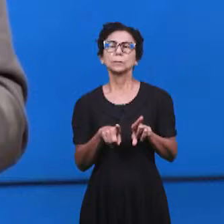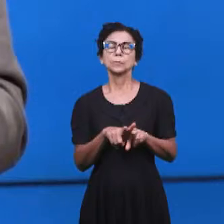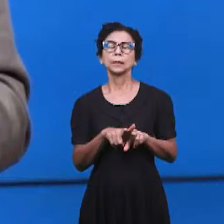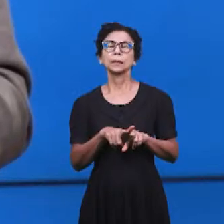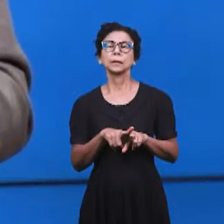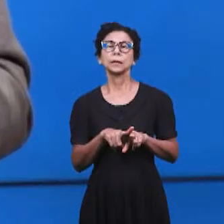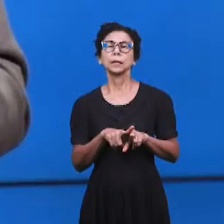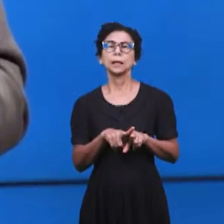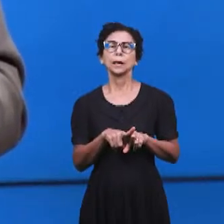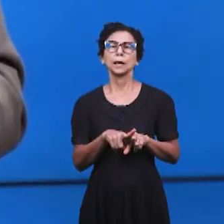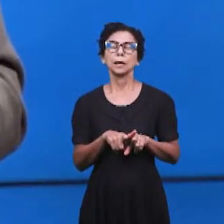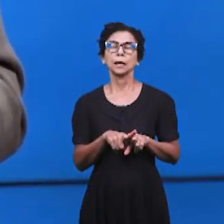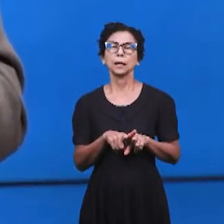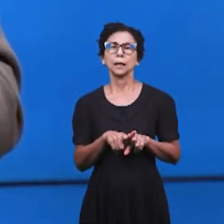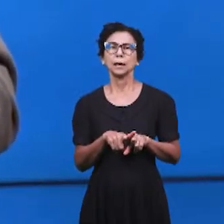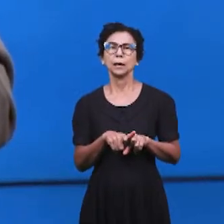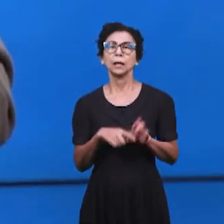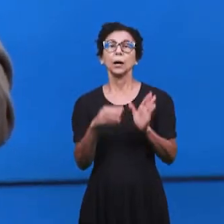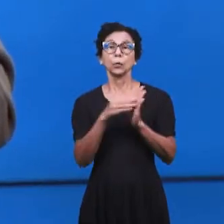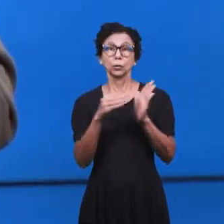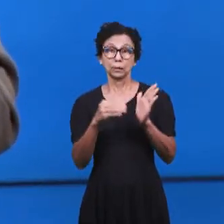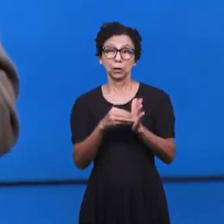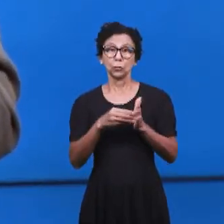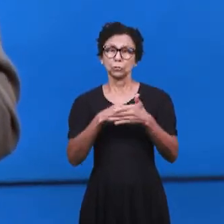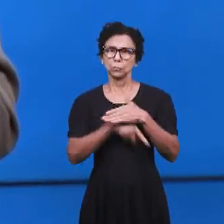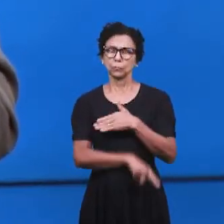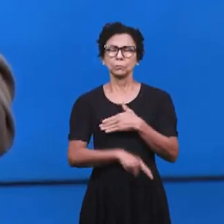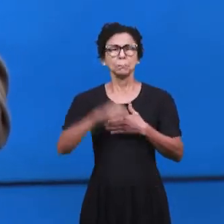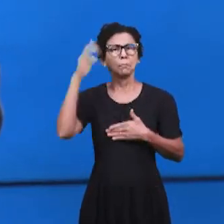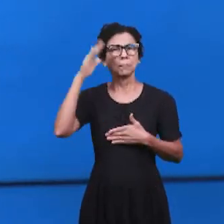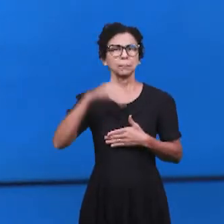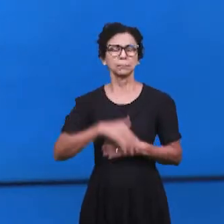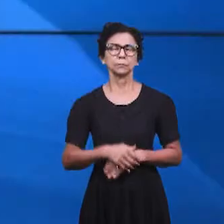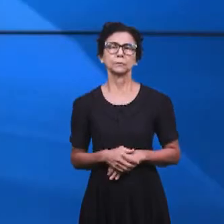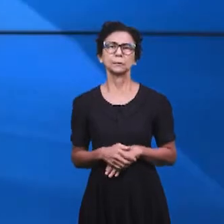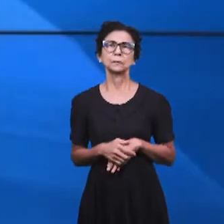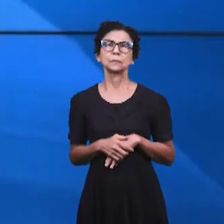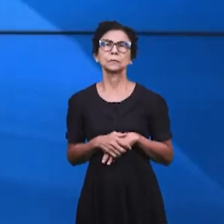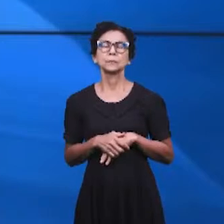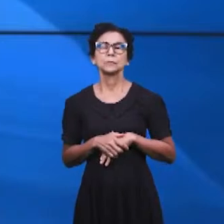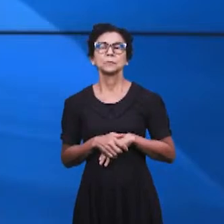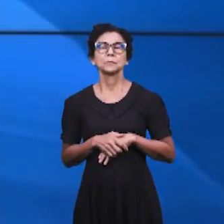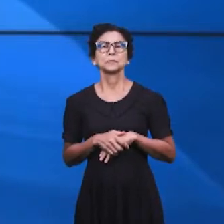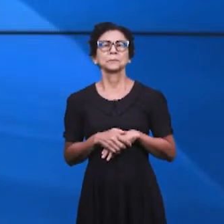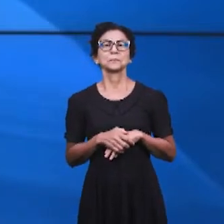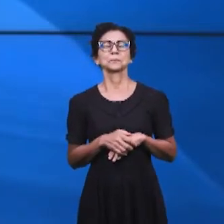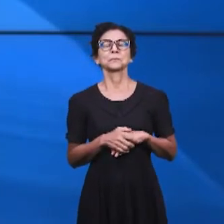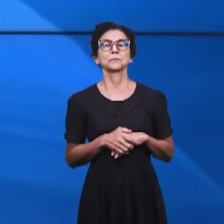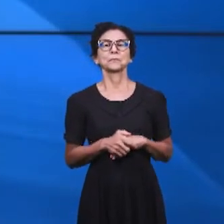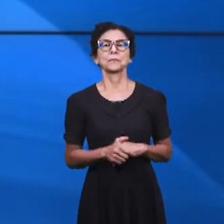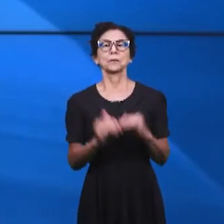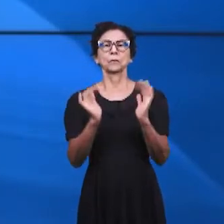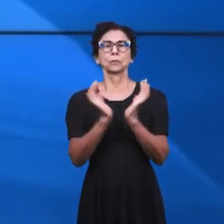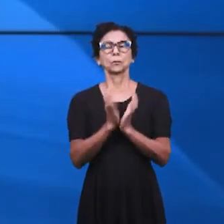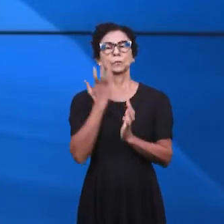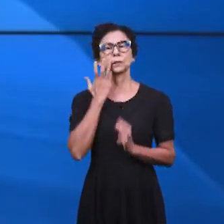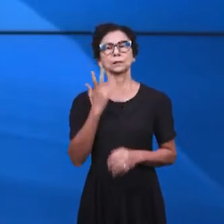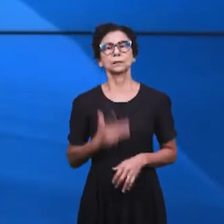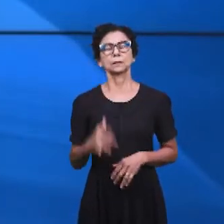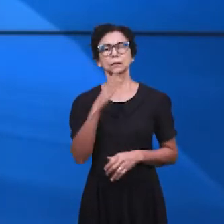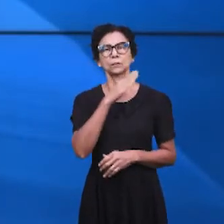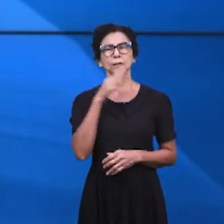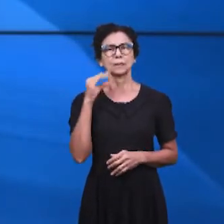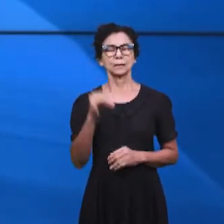podem até aprofundar-se nesse conteúdo. Glória a Jesus. Agora a gente vai para a pergunta para as crianças, intermediários